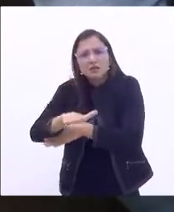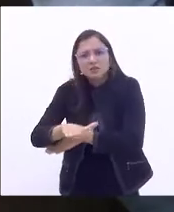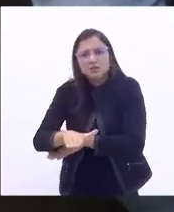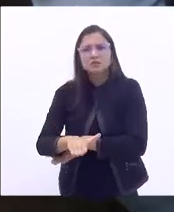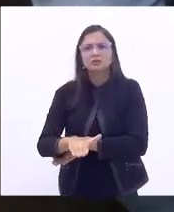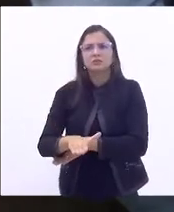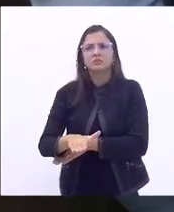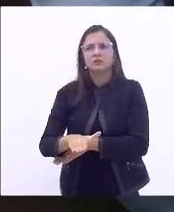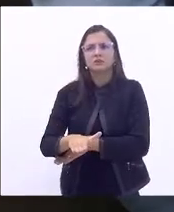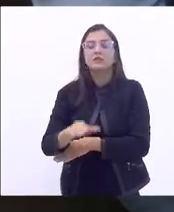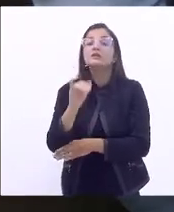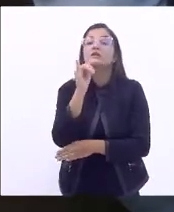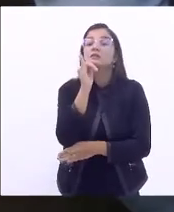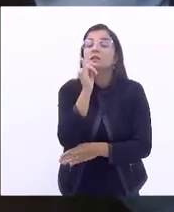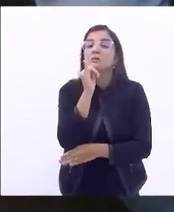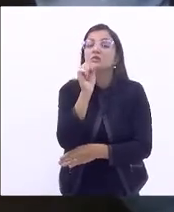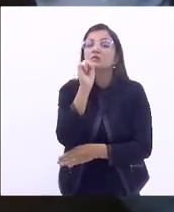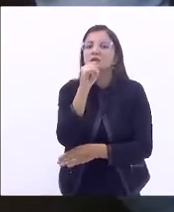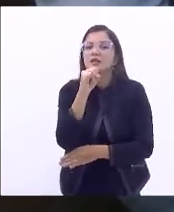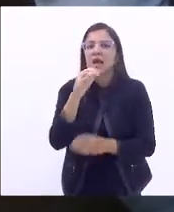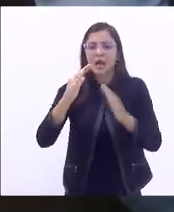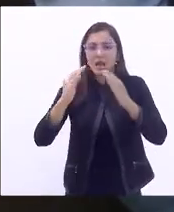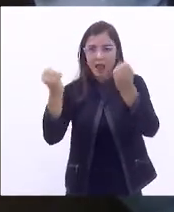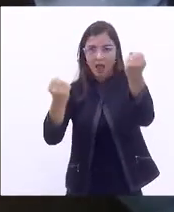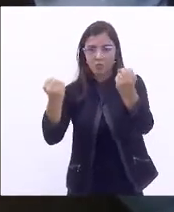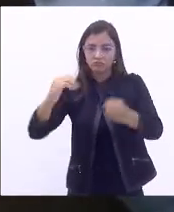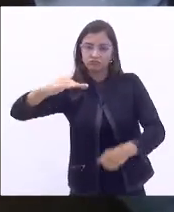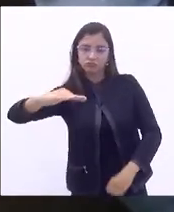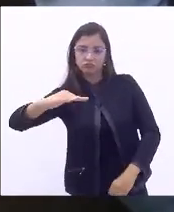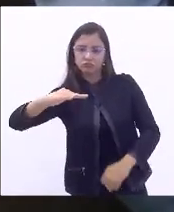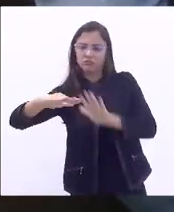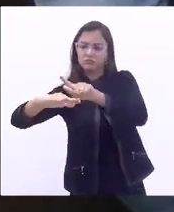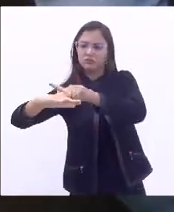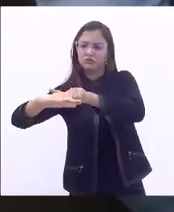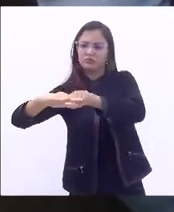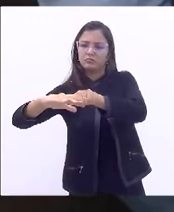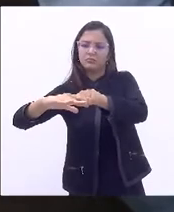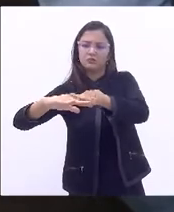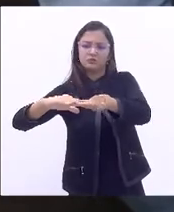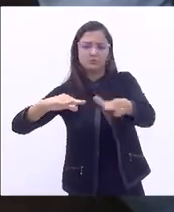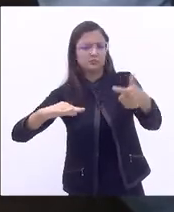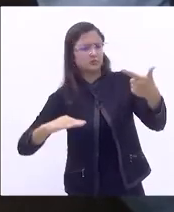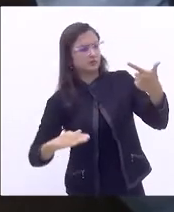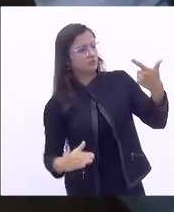passarem o dedo em cima dos carros, vocês vão ver a prata,